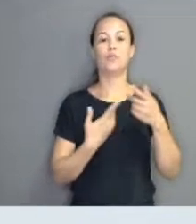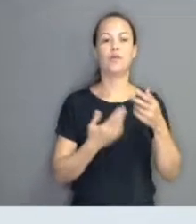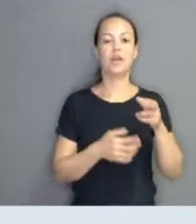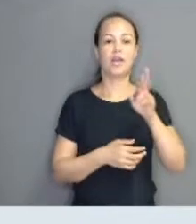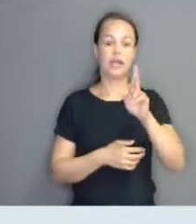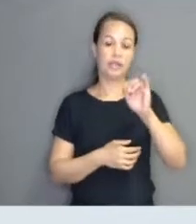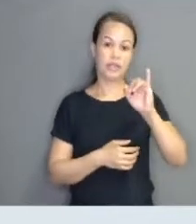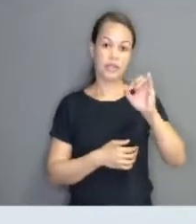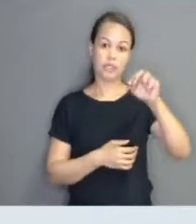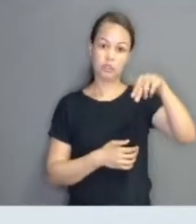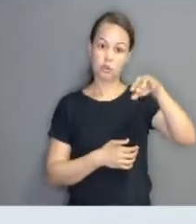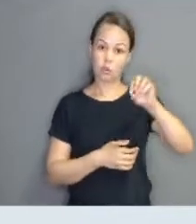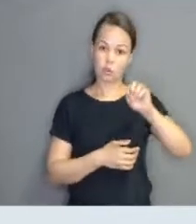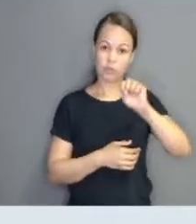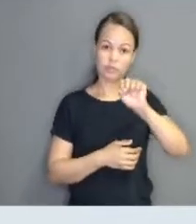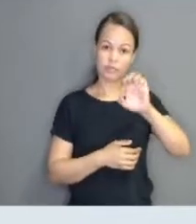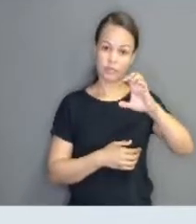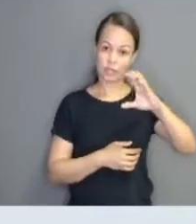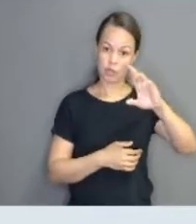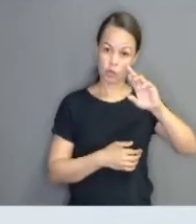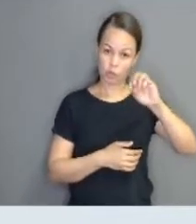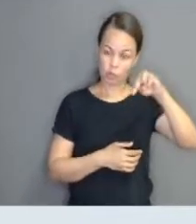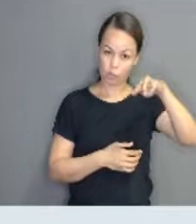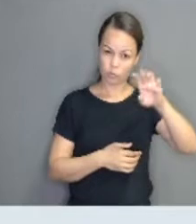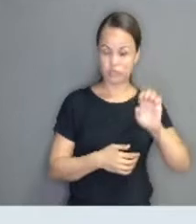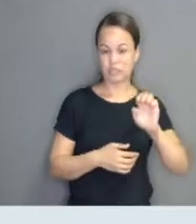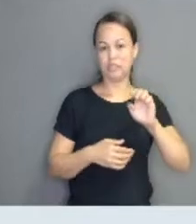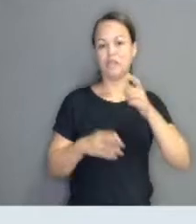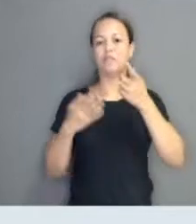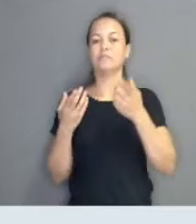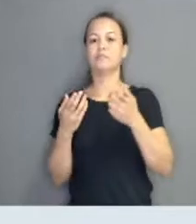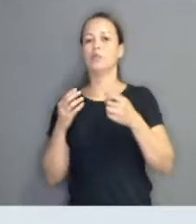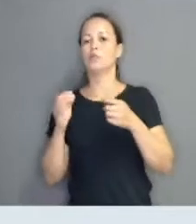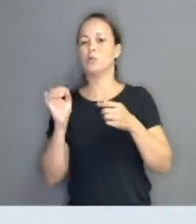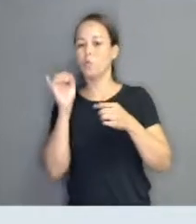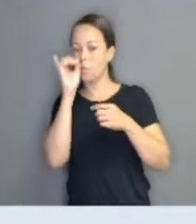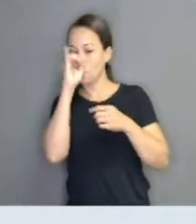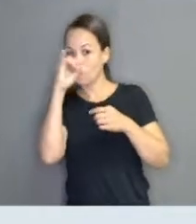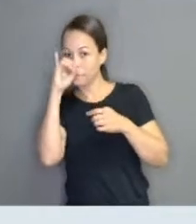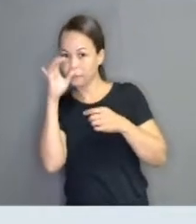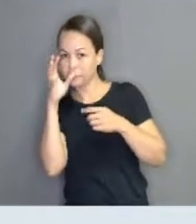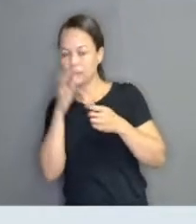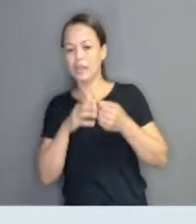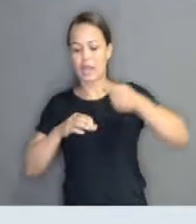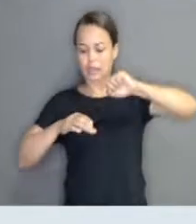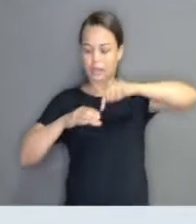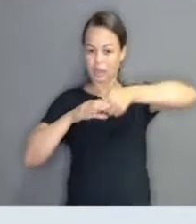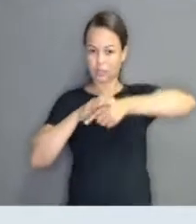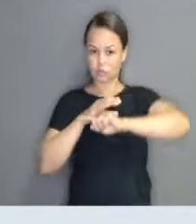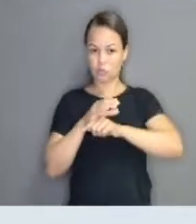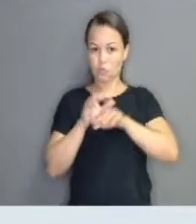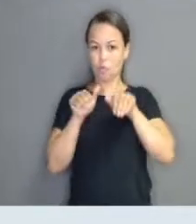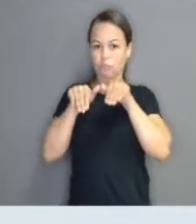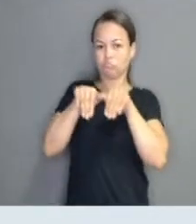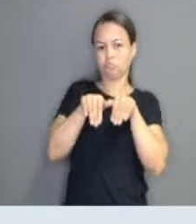talvez com elefante tatu rimou um canguru